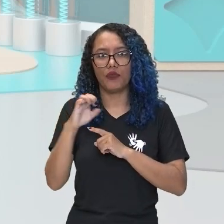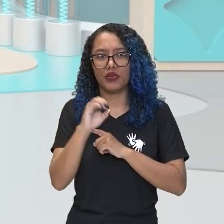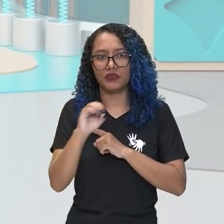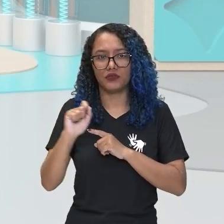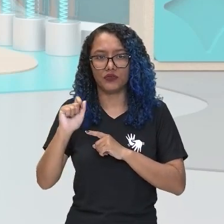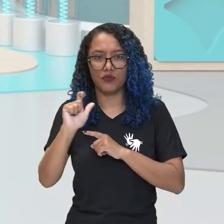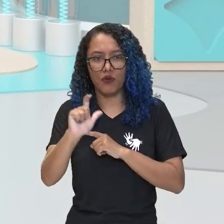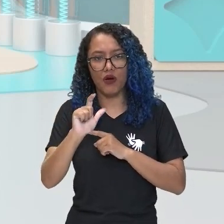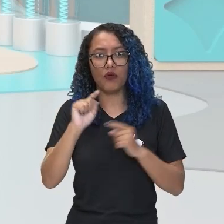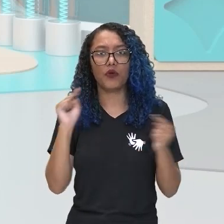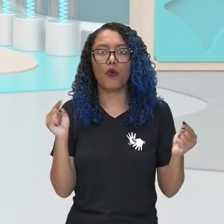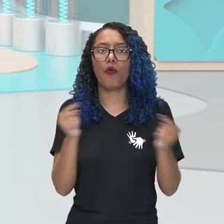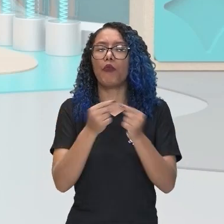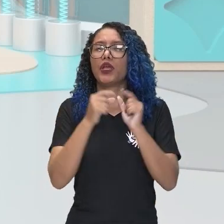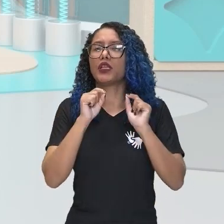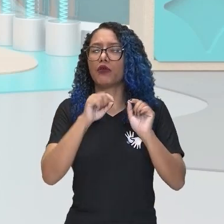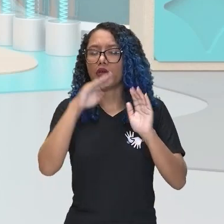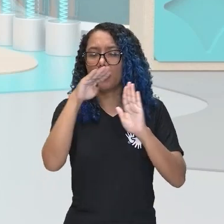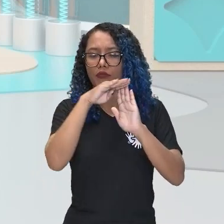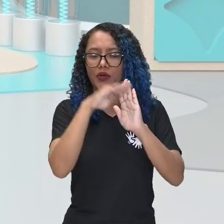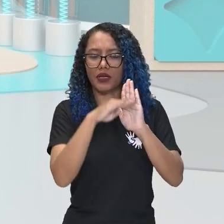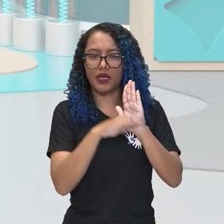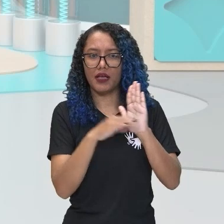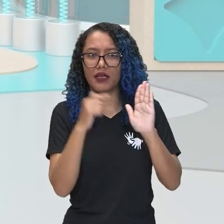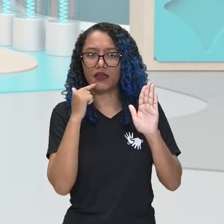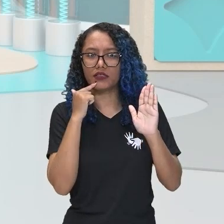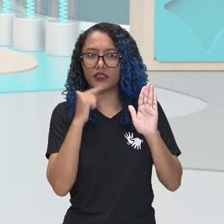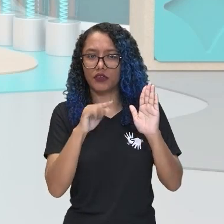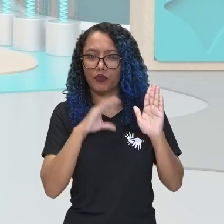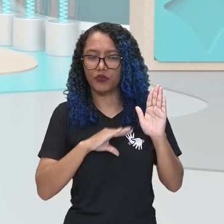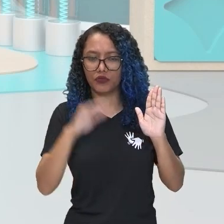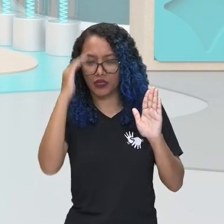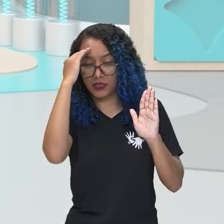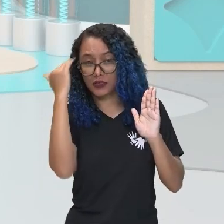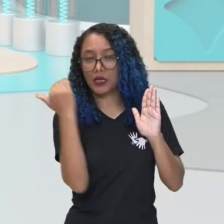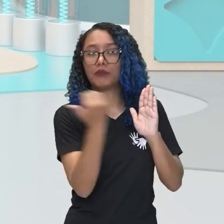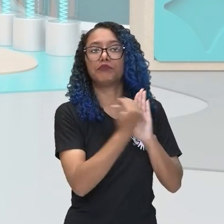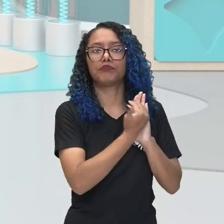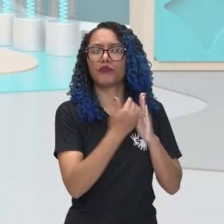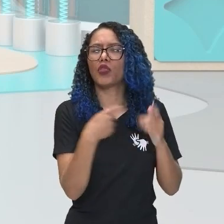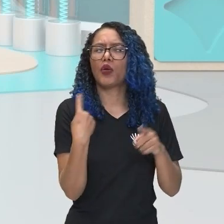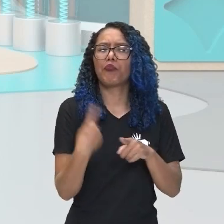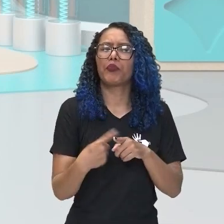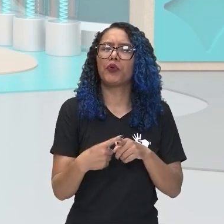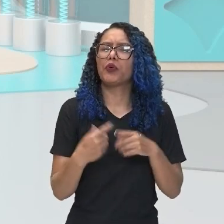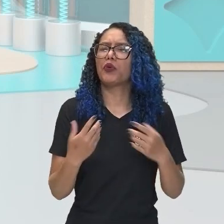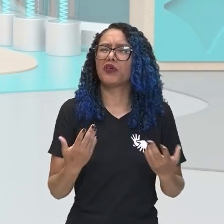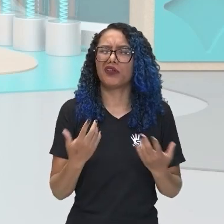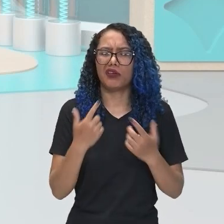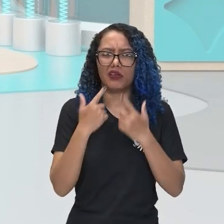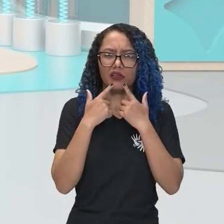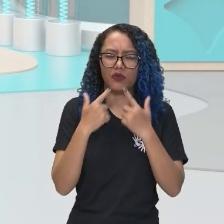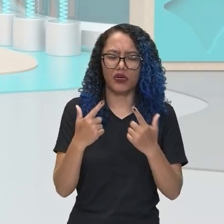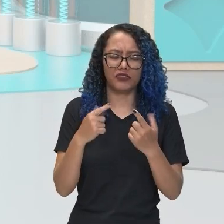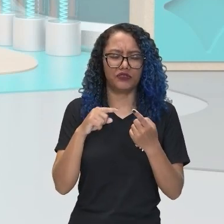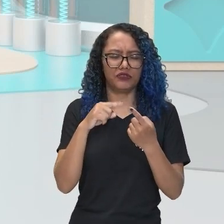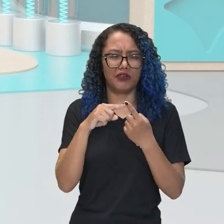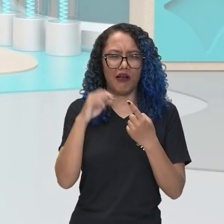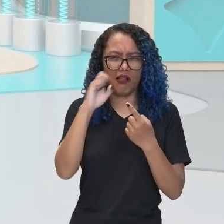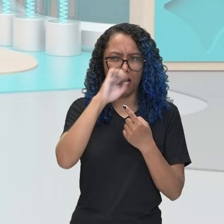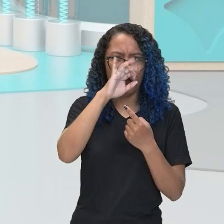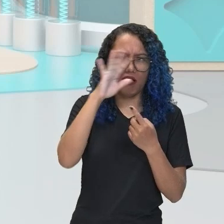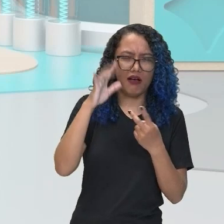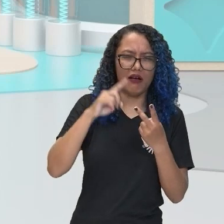pergunta, professor, por que ele vai apresentar essa linguagem clara, essa linguagem objetiva, uma linguagem impessoal?